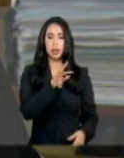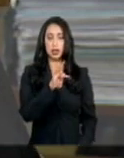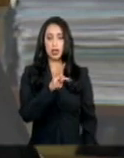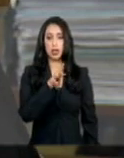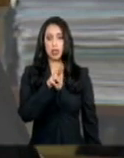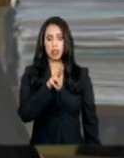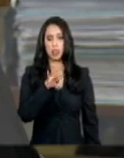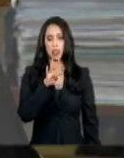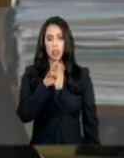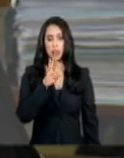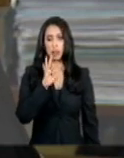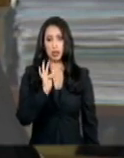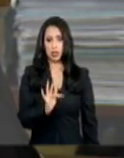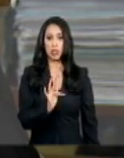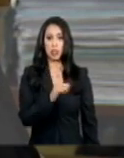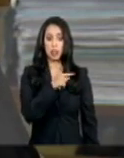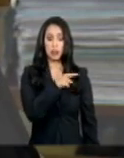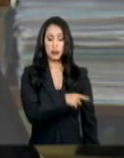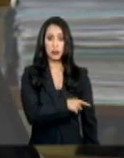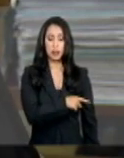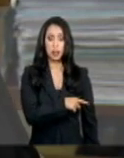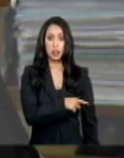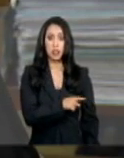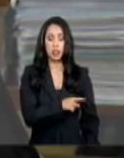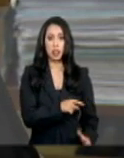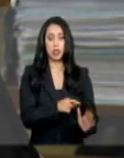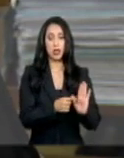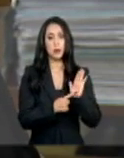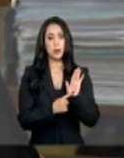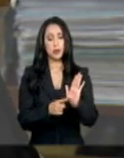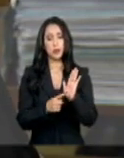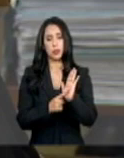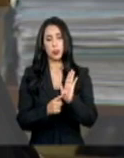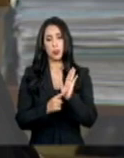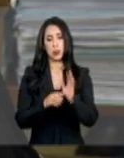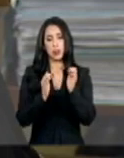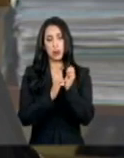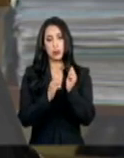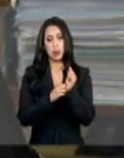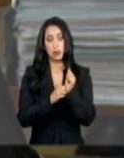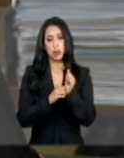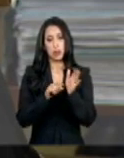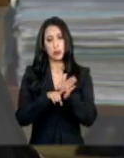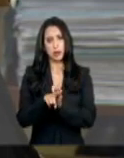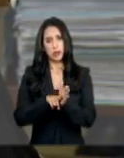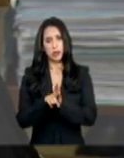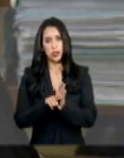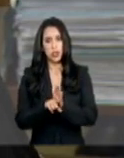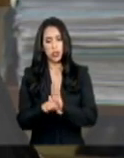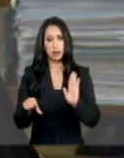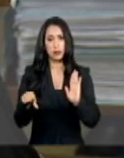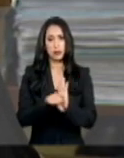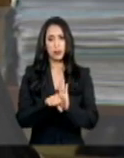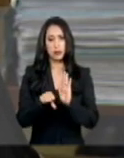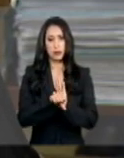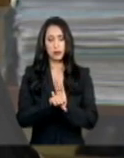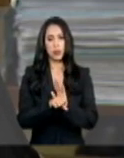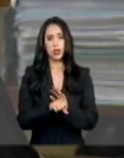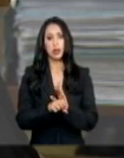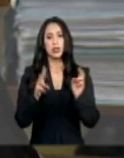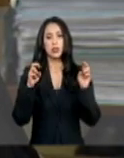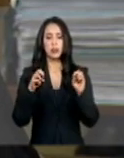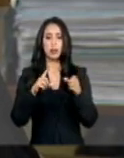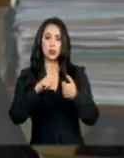a quebra do sigilo bancário para fins de investigação criminal ou instrução processual penal nos termos do artigo